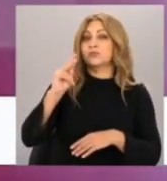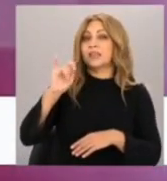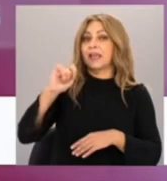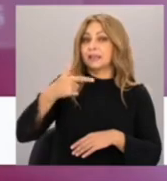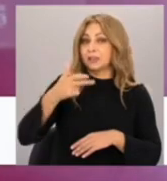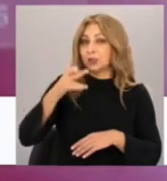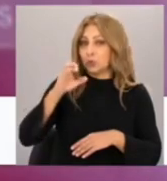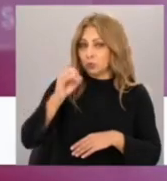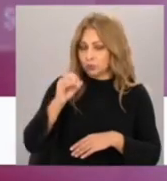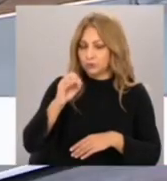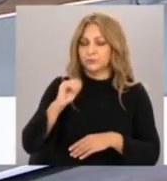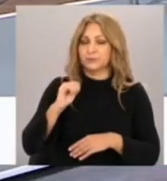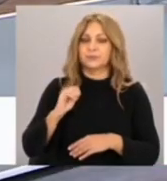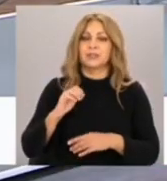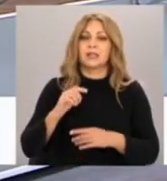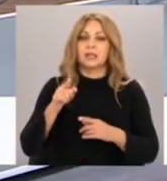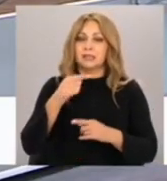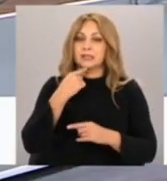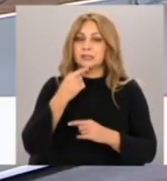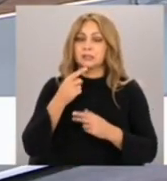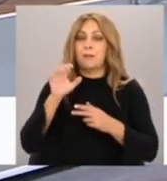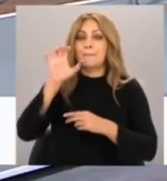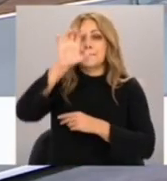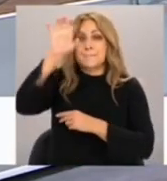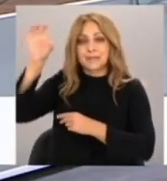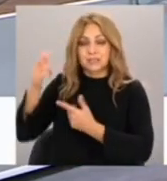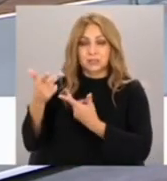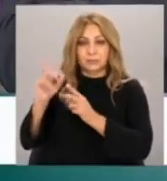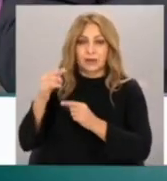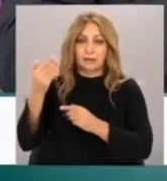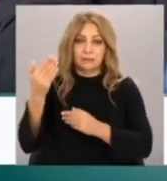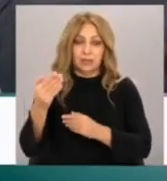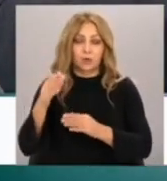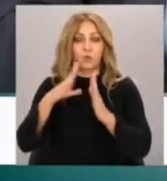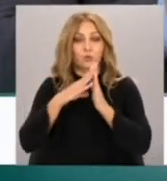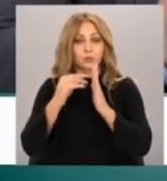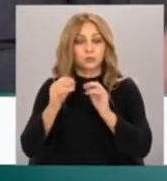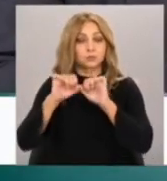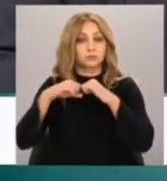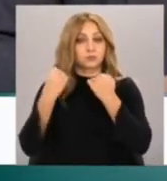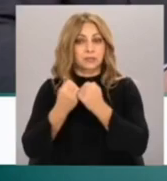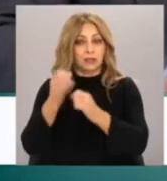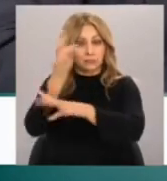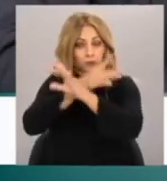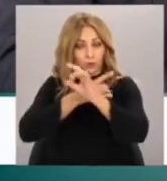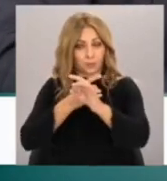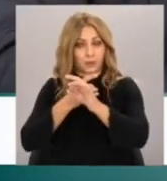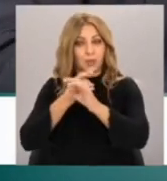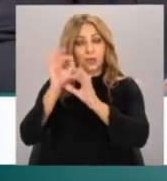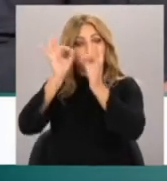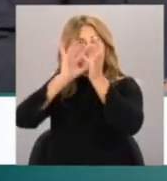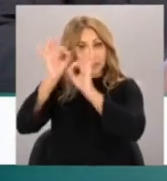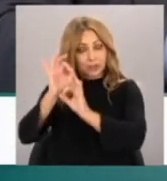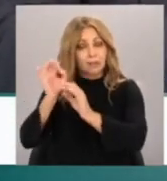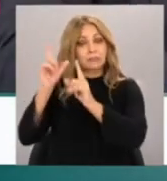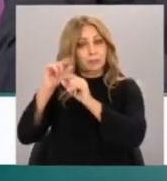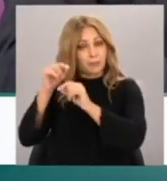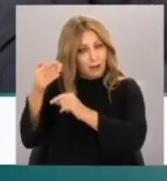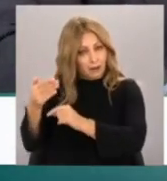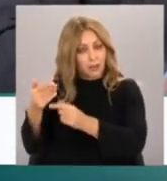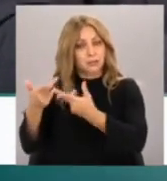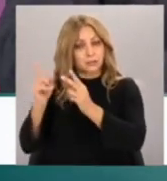momento é que se chama países liberais são países do modelo social europeu foram construídos sim também por liberais